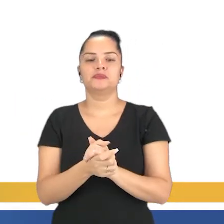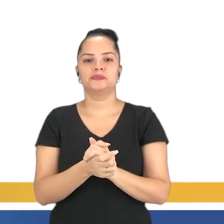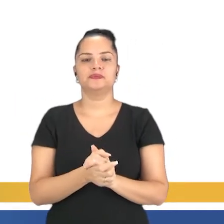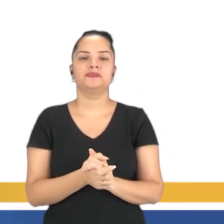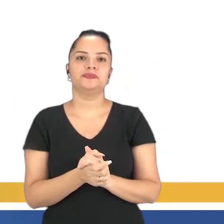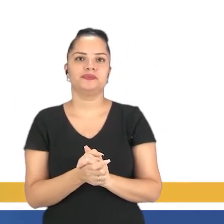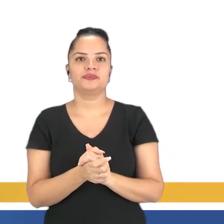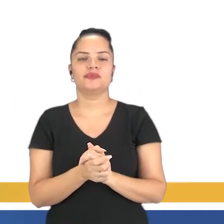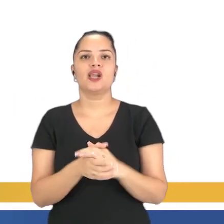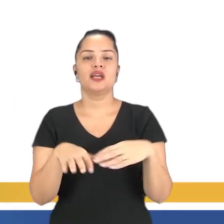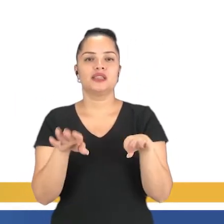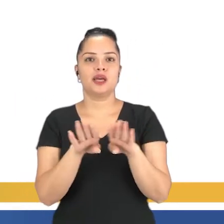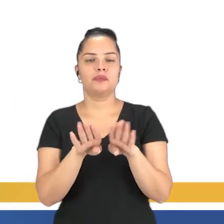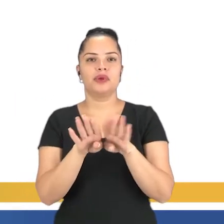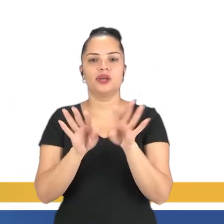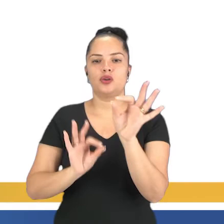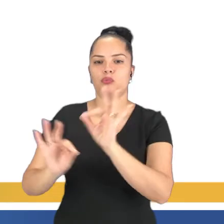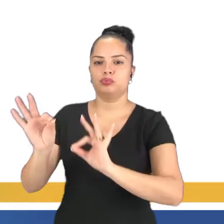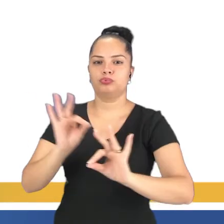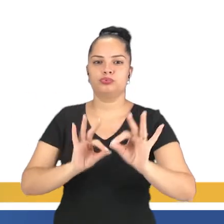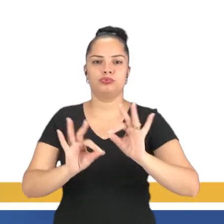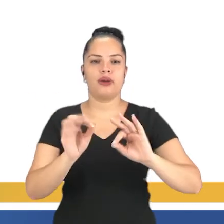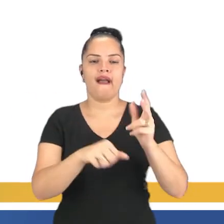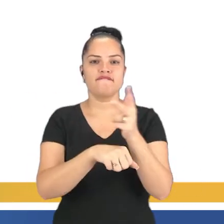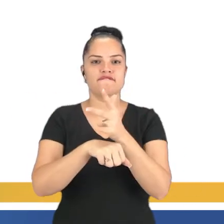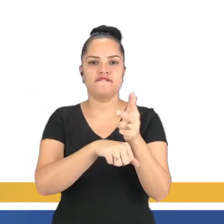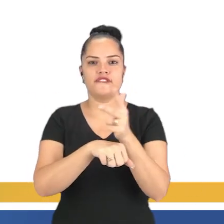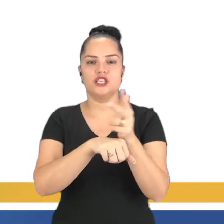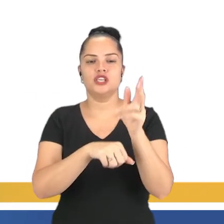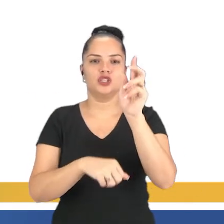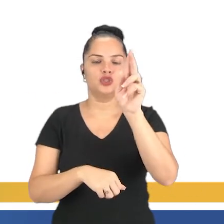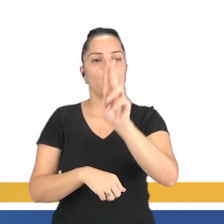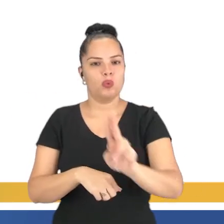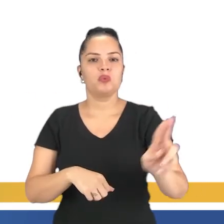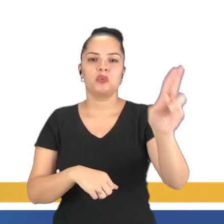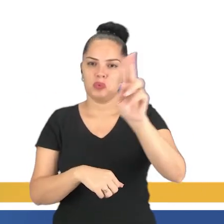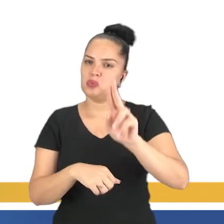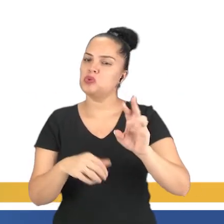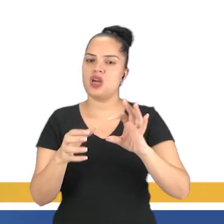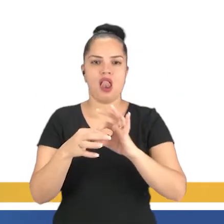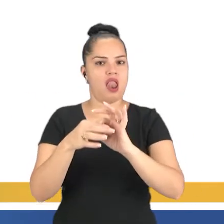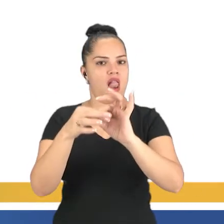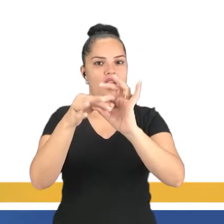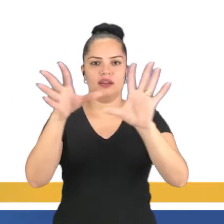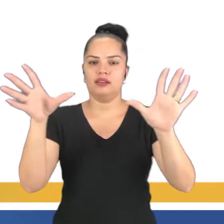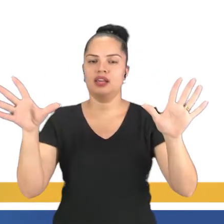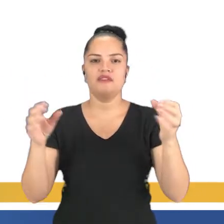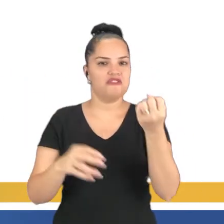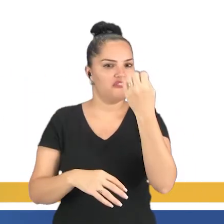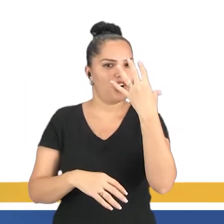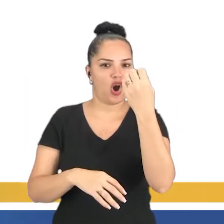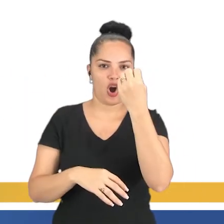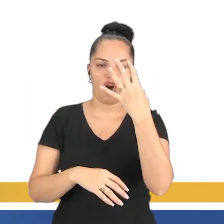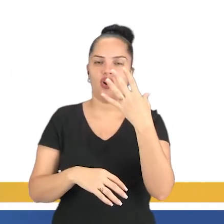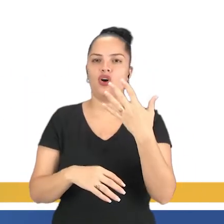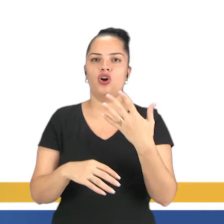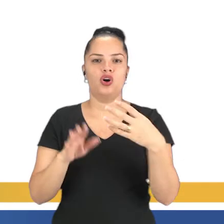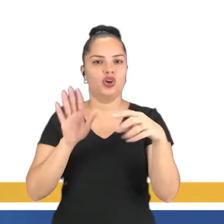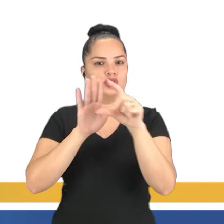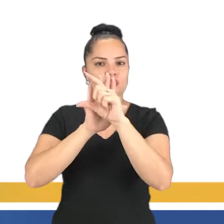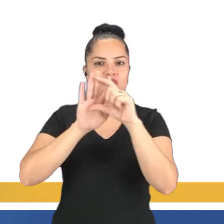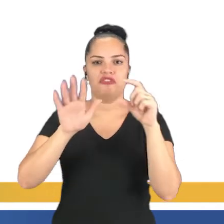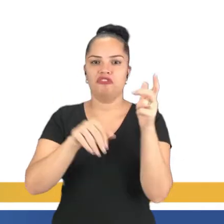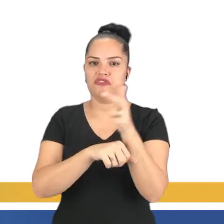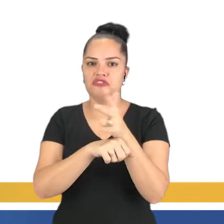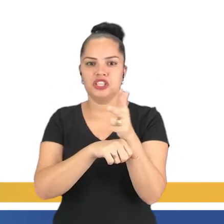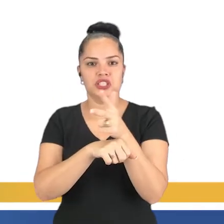seu texto. É feito em formato de vídeo, inclui o uso de animações e pode apresentar fotos e trechos de vídeo.